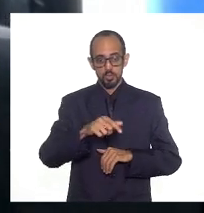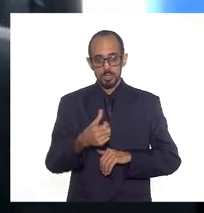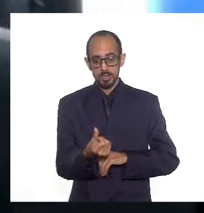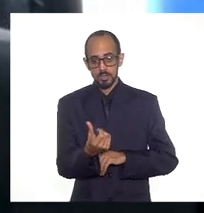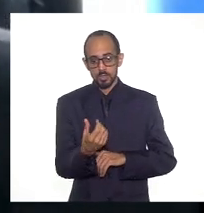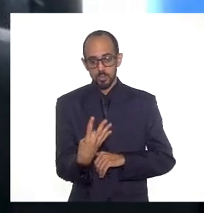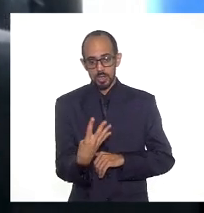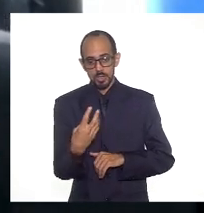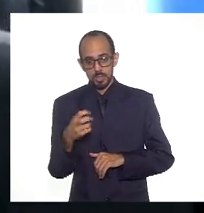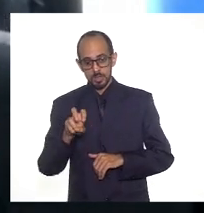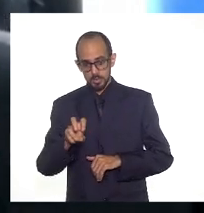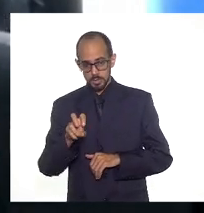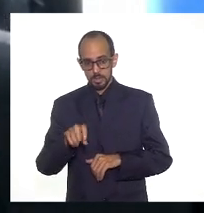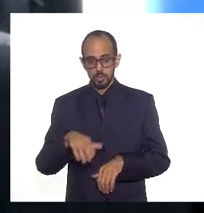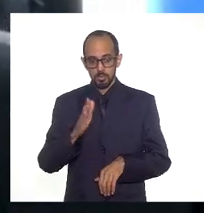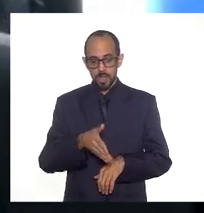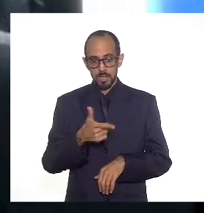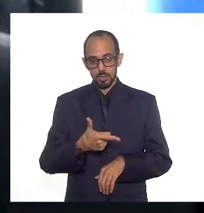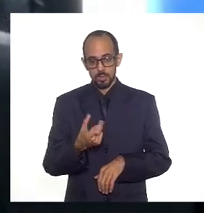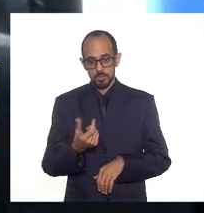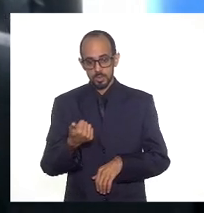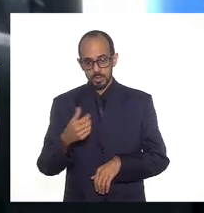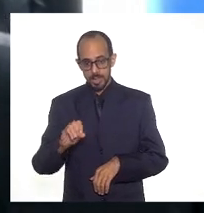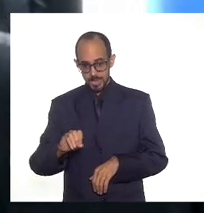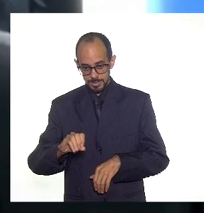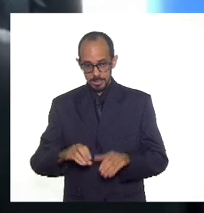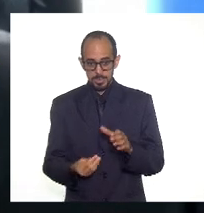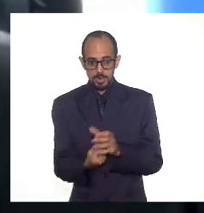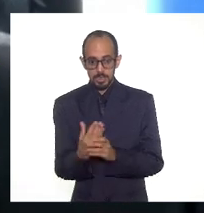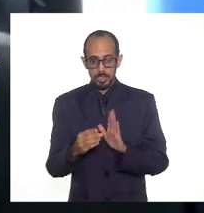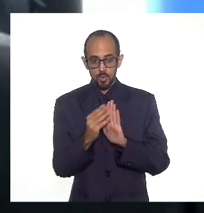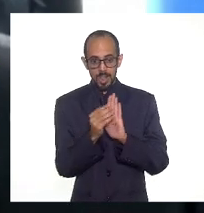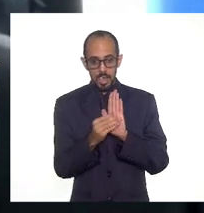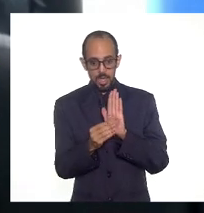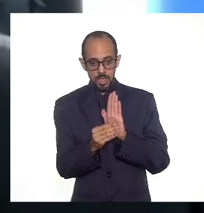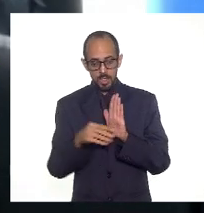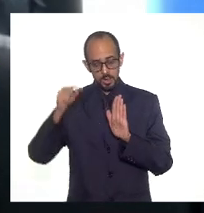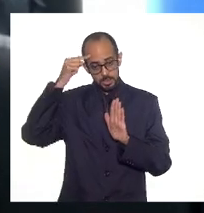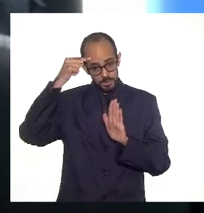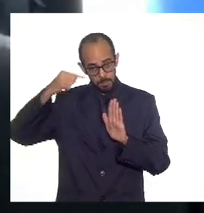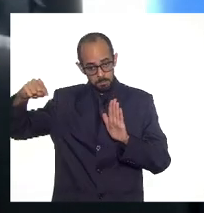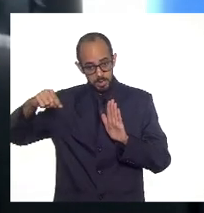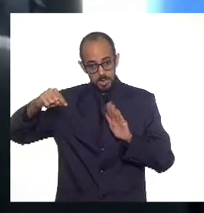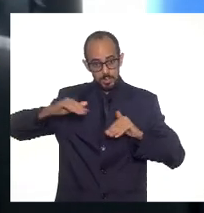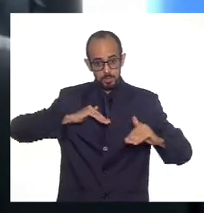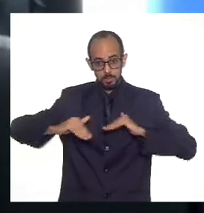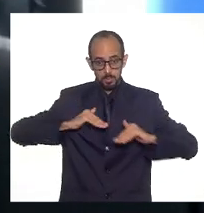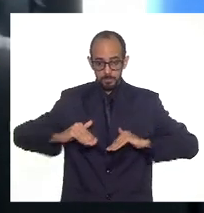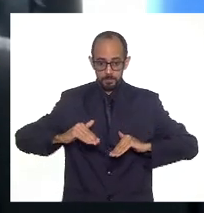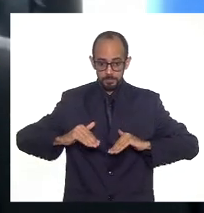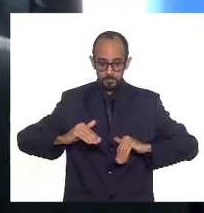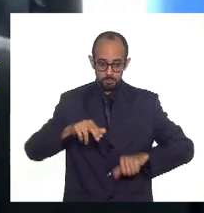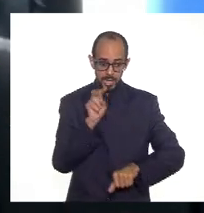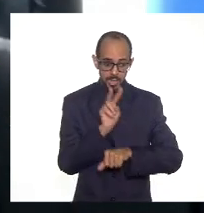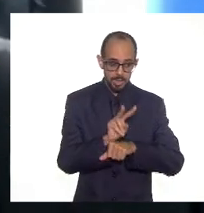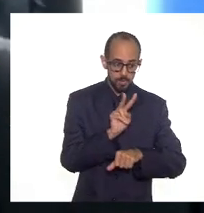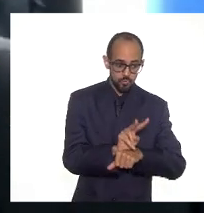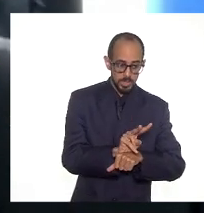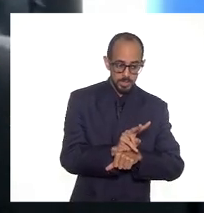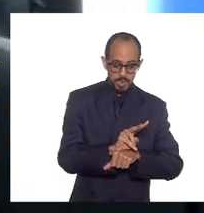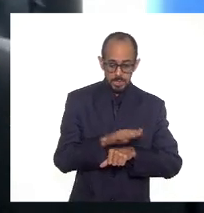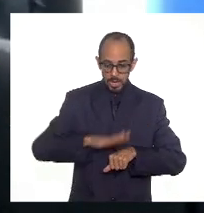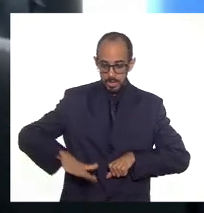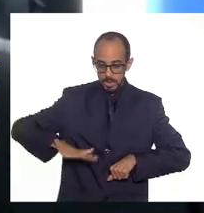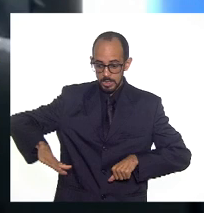5.645/2010 e inclui no calendário oficial do Estado do Rio de Janeiro a semana de mobilização estadual para a busca e defesa da criança e do